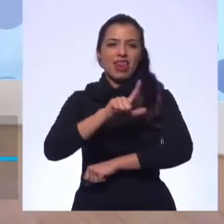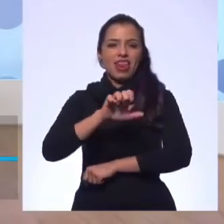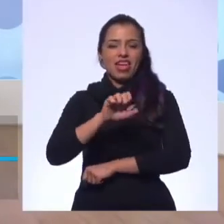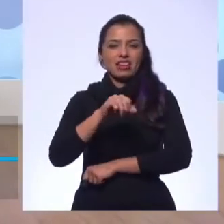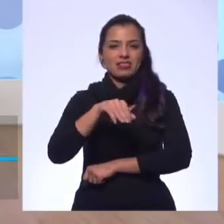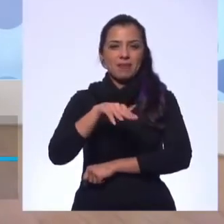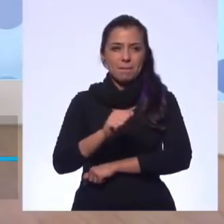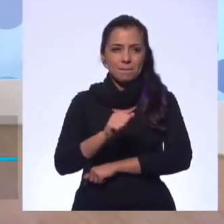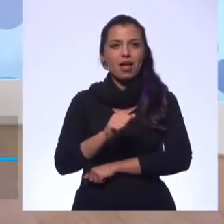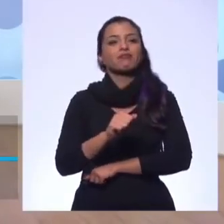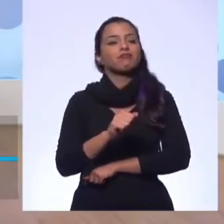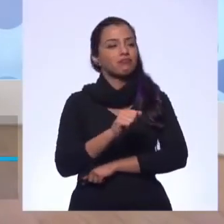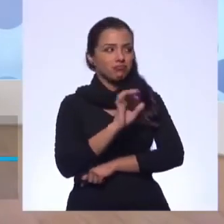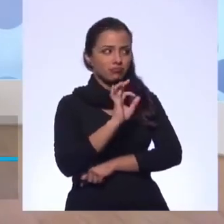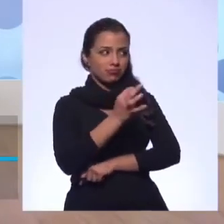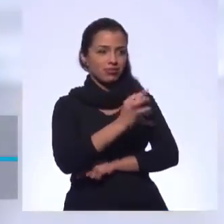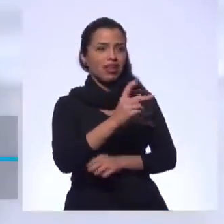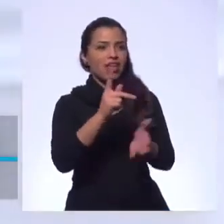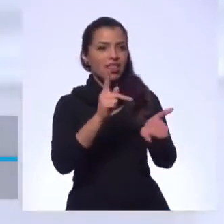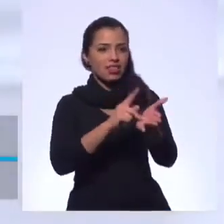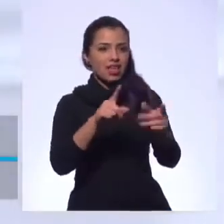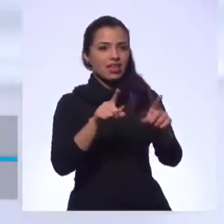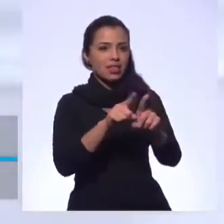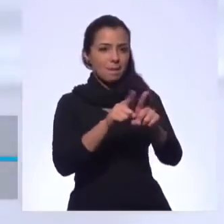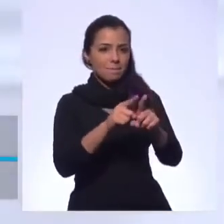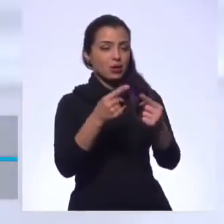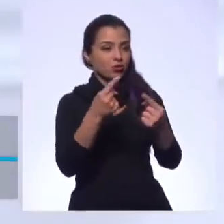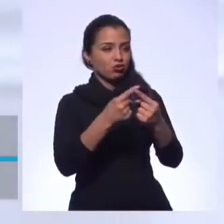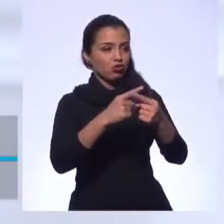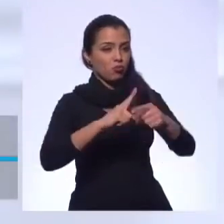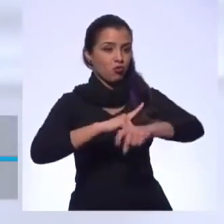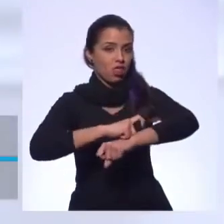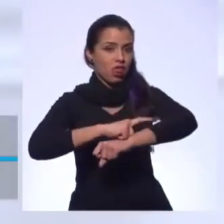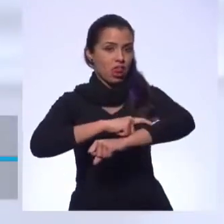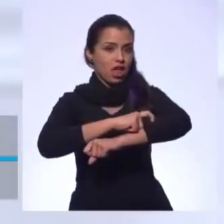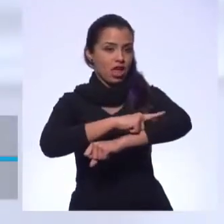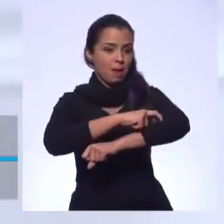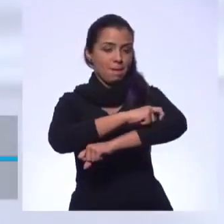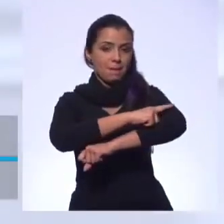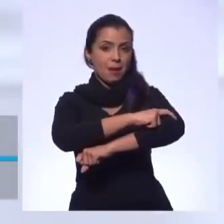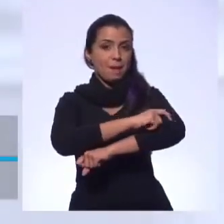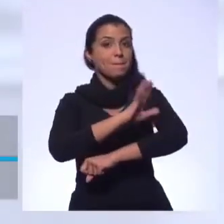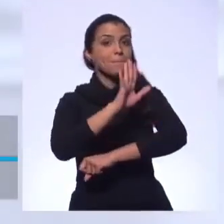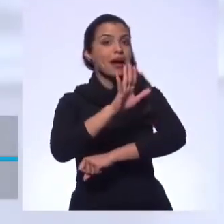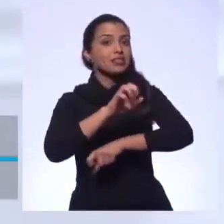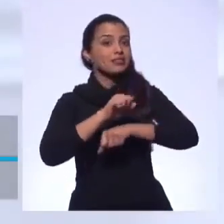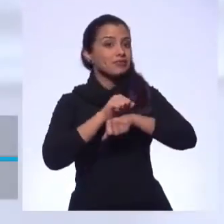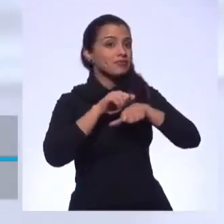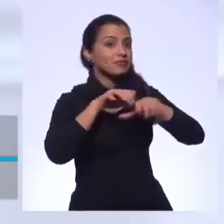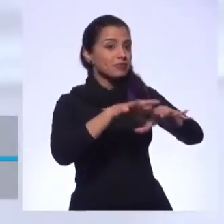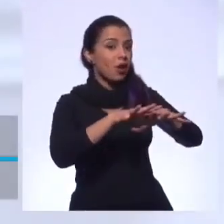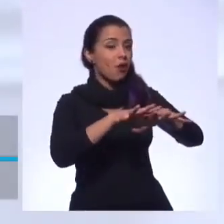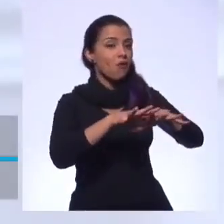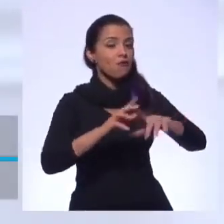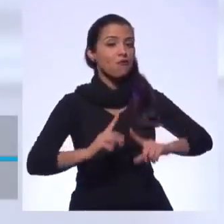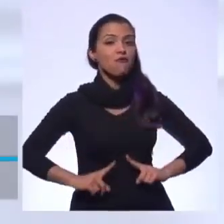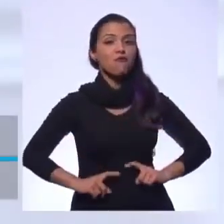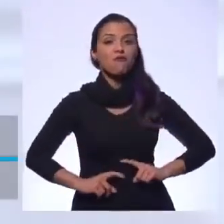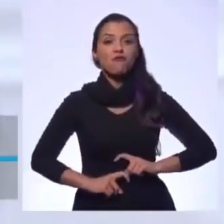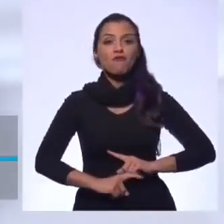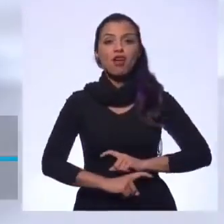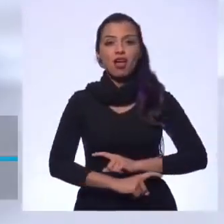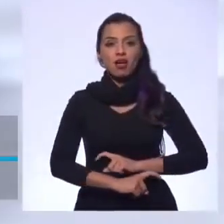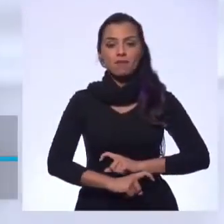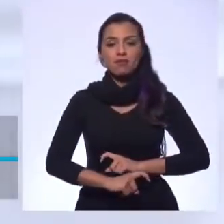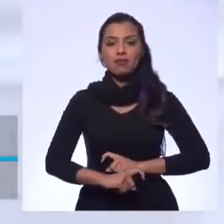aqui. Tem um tipo de lesma que ele também pode transmitir, mas aí ele vai transmitir um verme. Esse verme é que vai